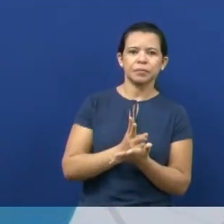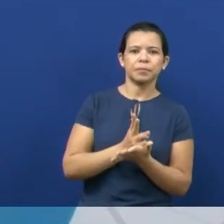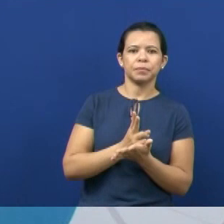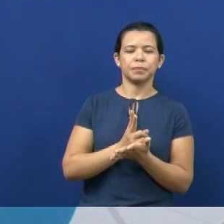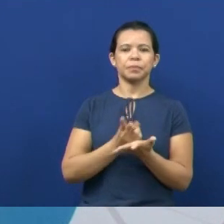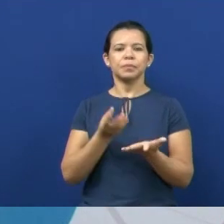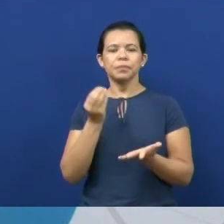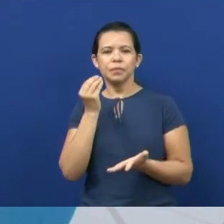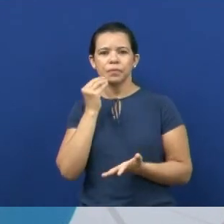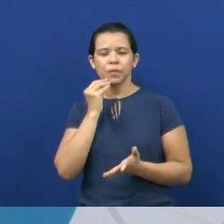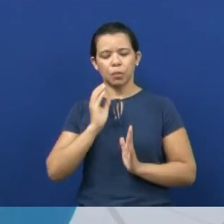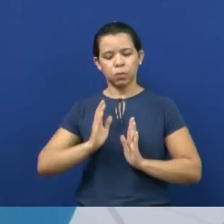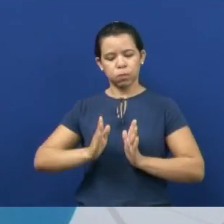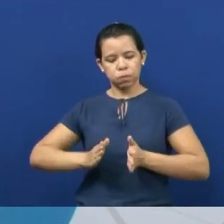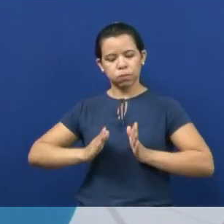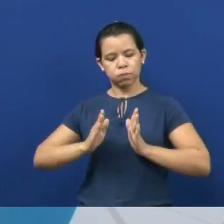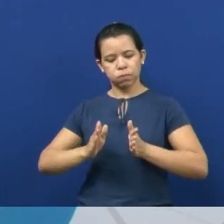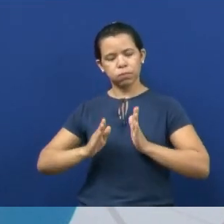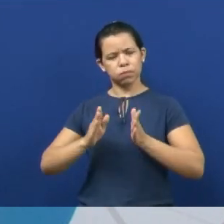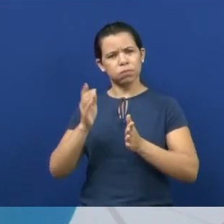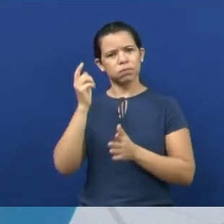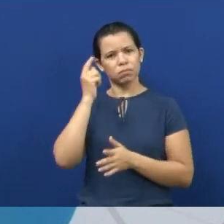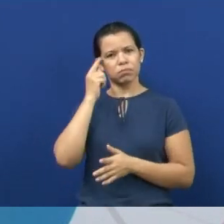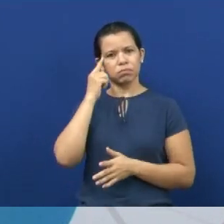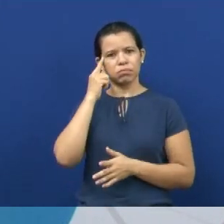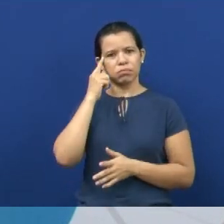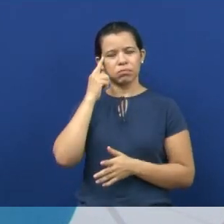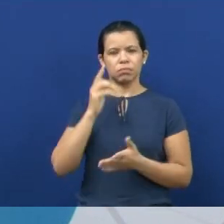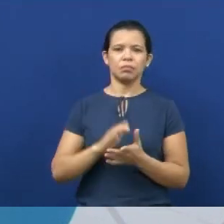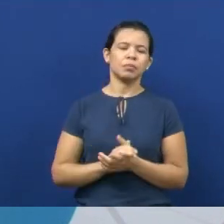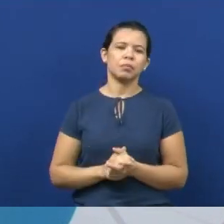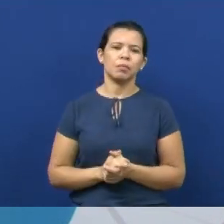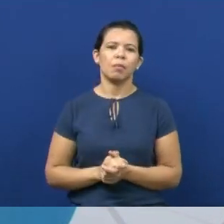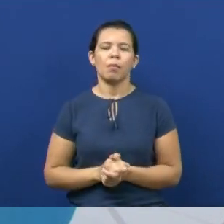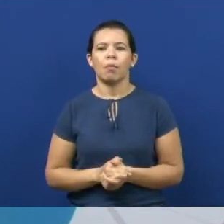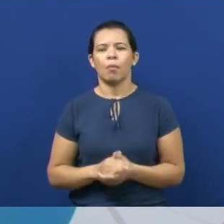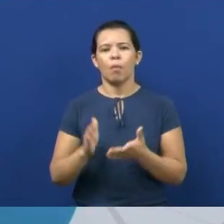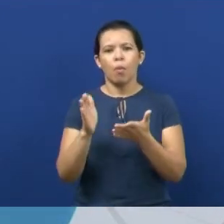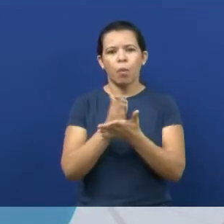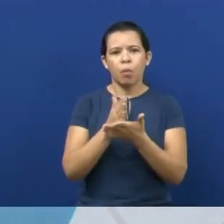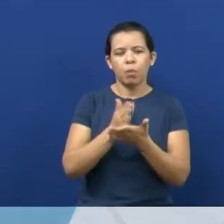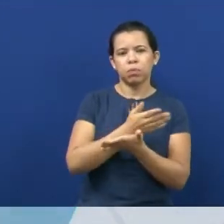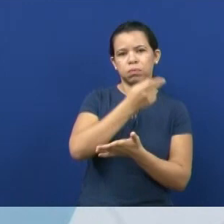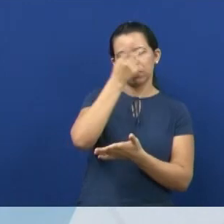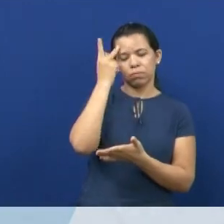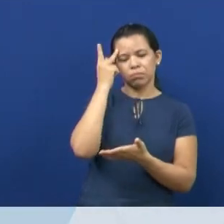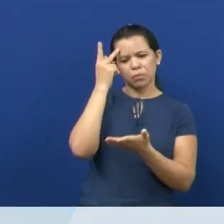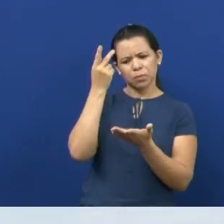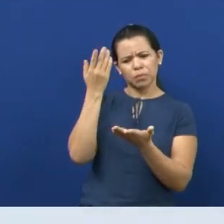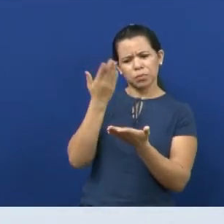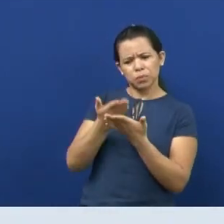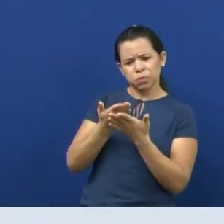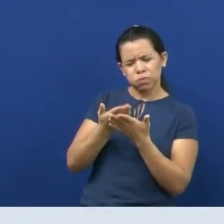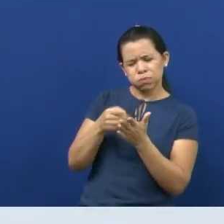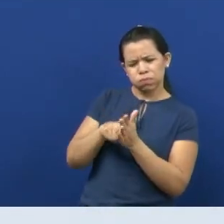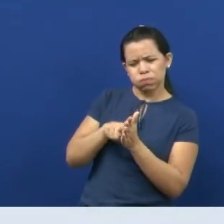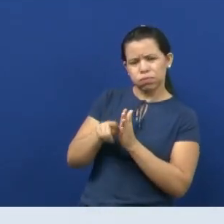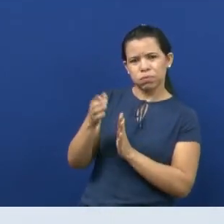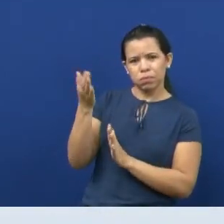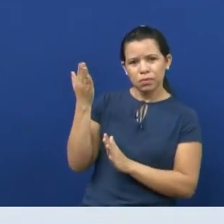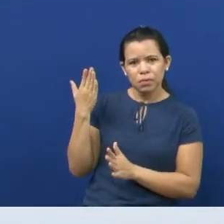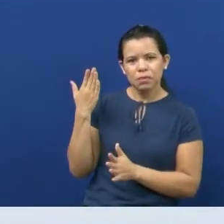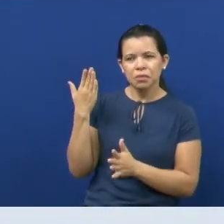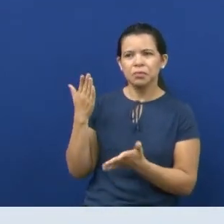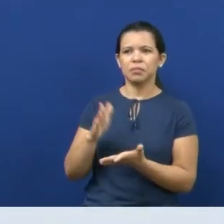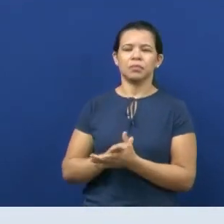exemplo, Michel Foucault, no pensamento de Friedrich Nietzsche, para muitas pessoas acham que Nietzsche foi o cara que matou